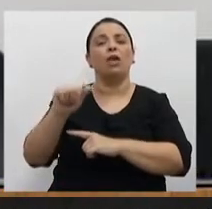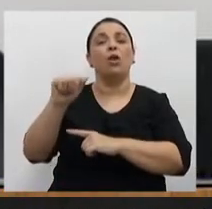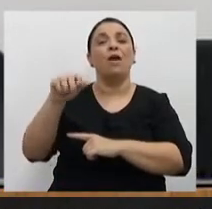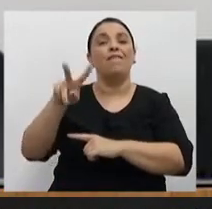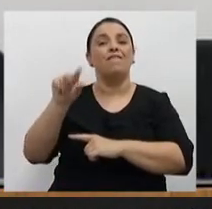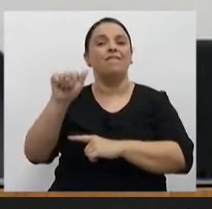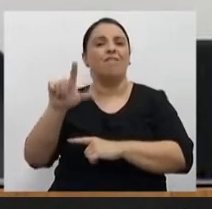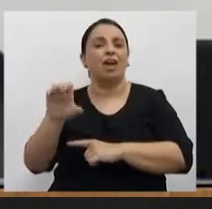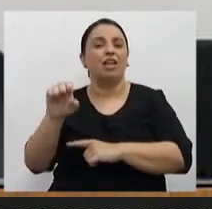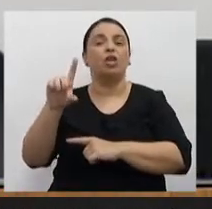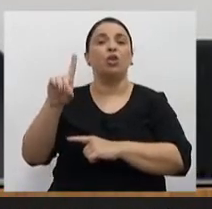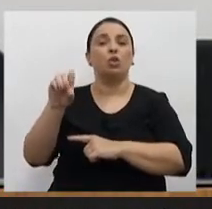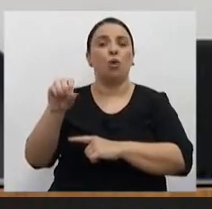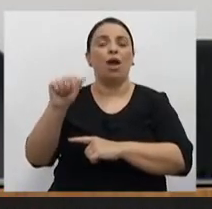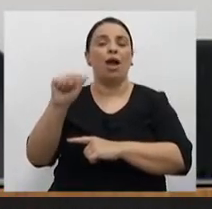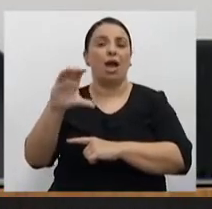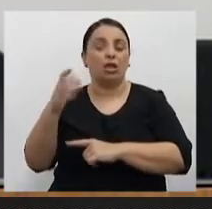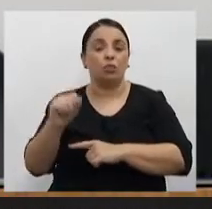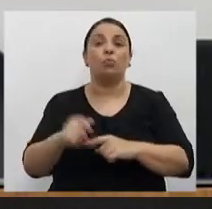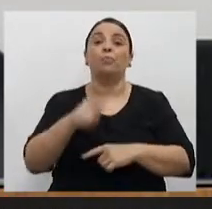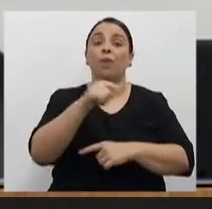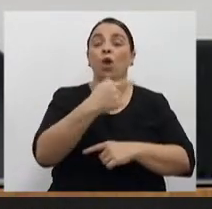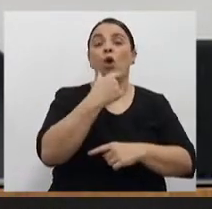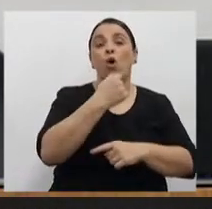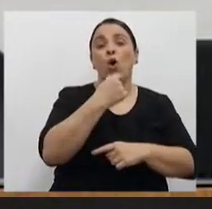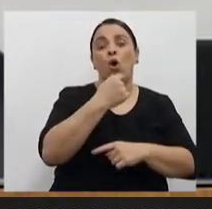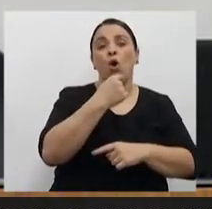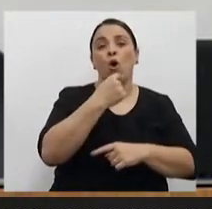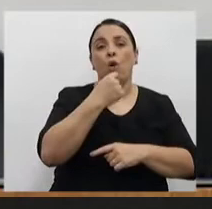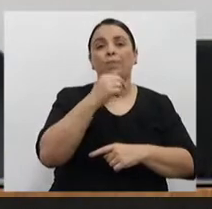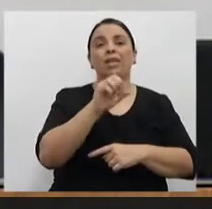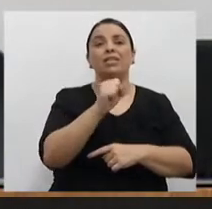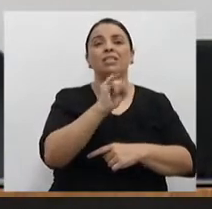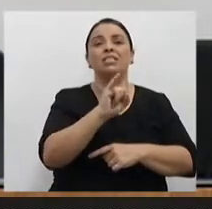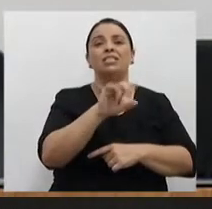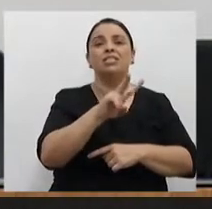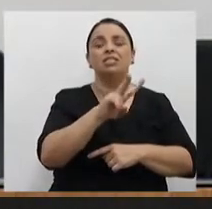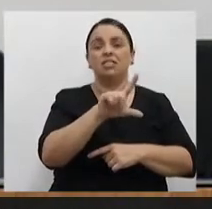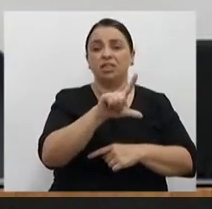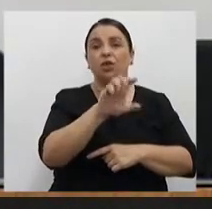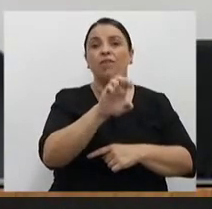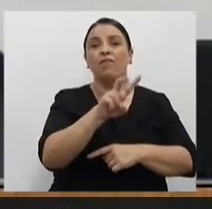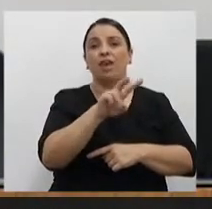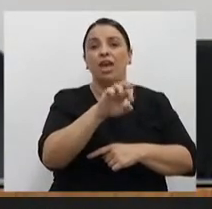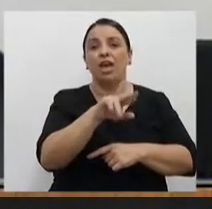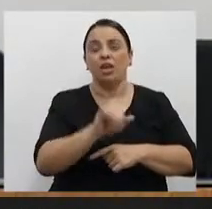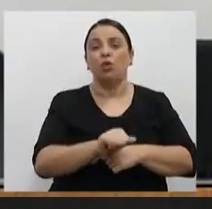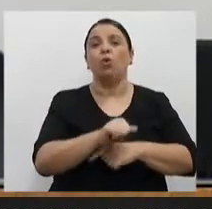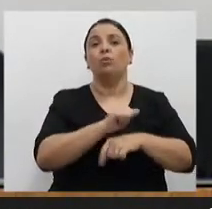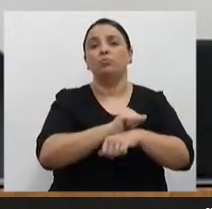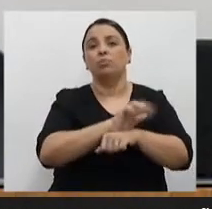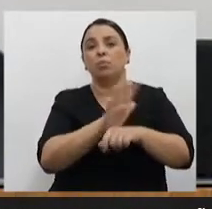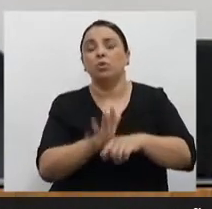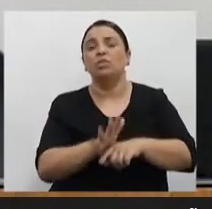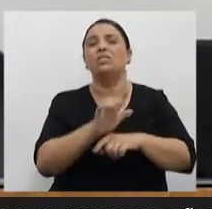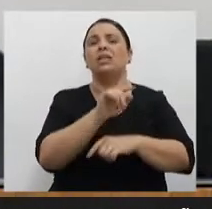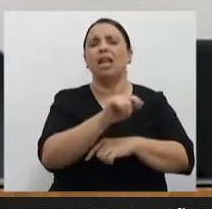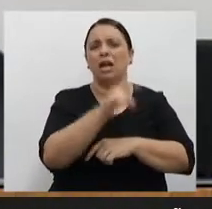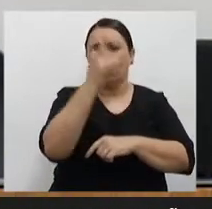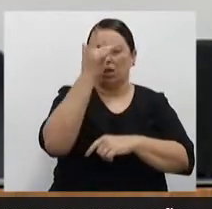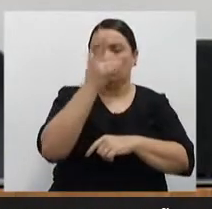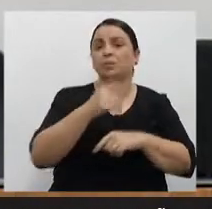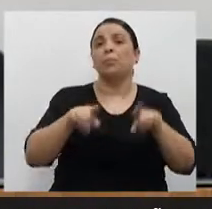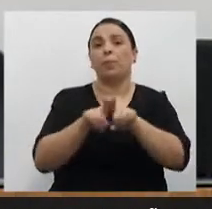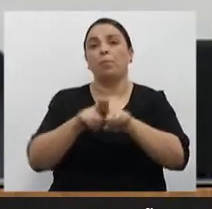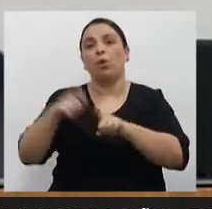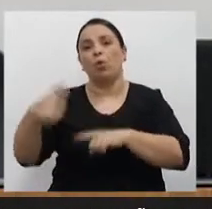também o Civaldo Ribeiro dos Santos, deficiente visual de Montes Claros, da Fraternidade Cristã de Pessoas com Deficiência. Está aqui o Carlos